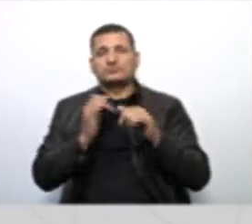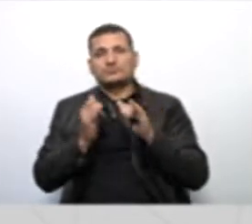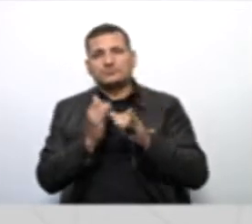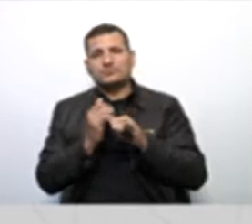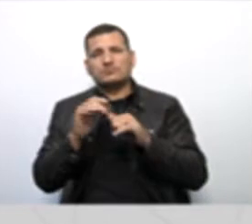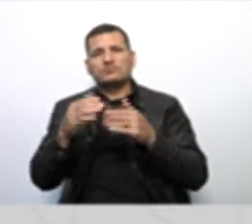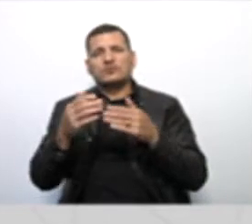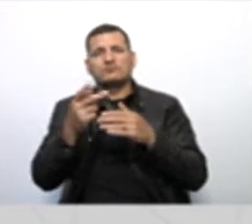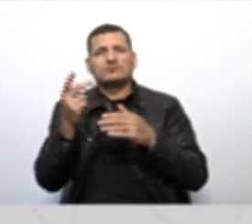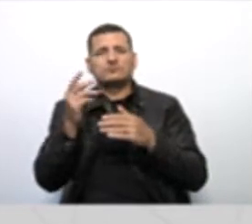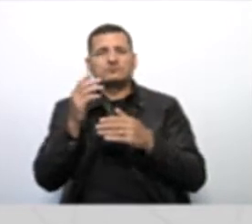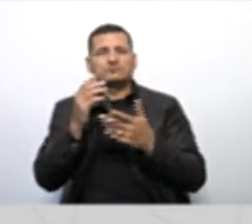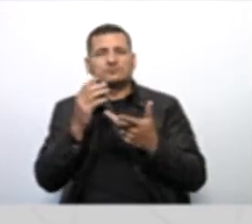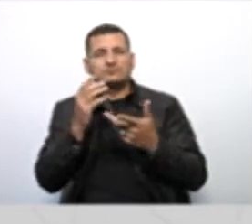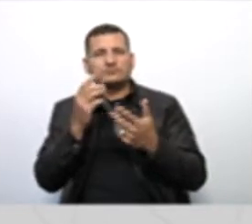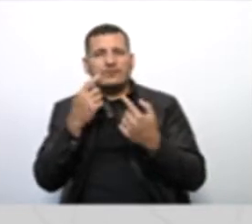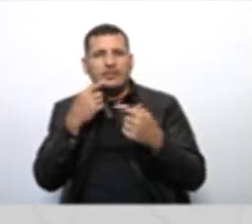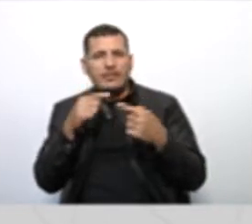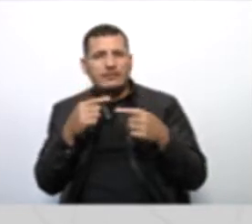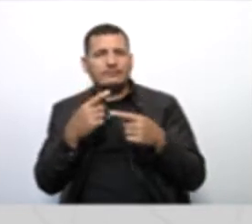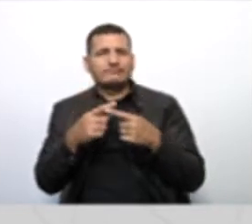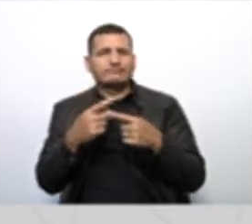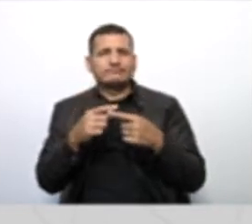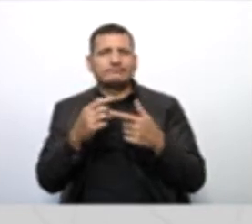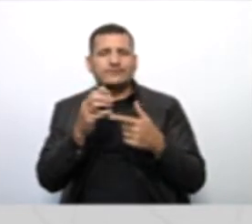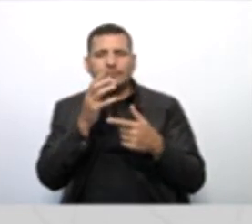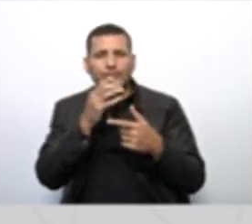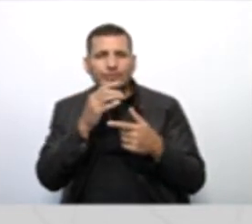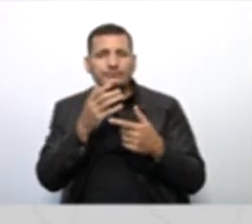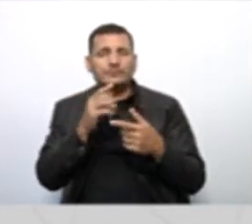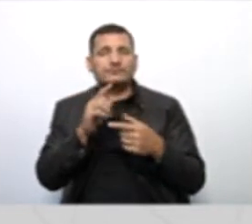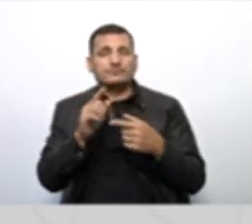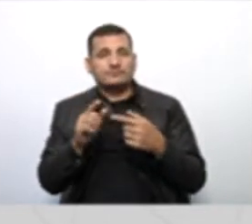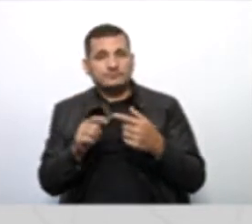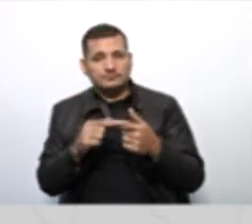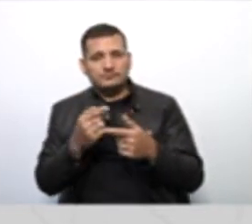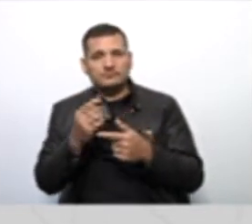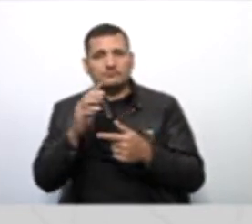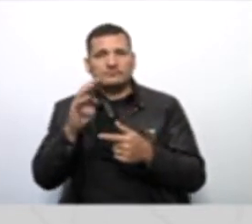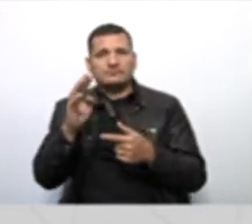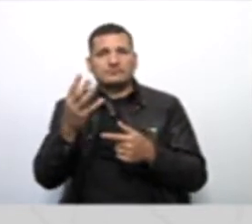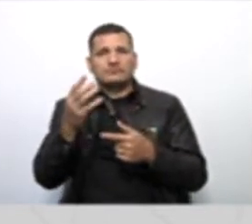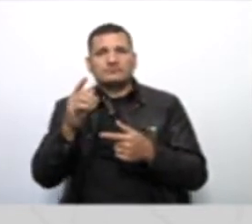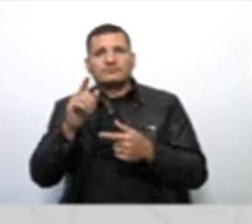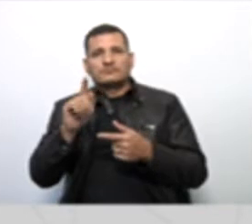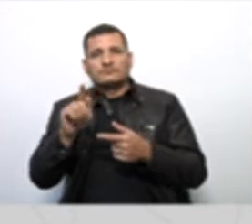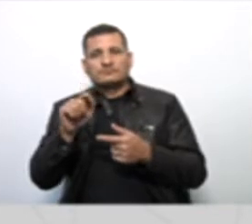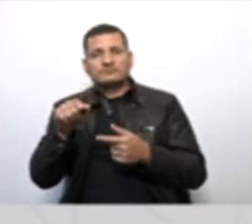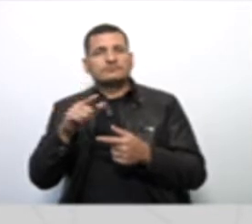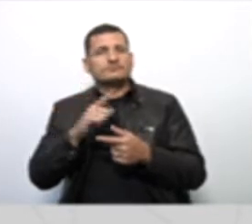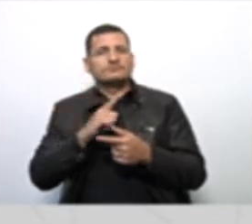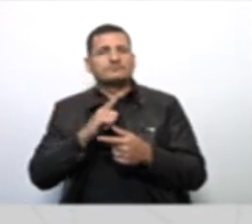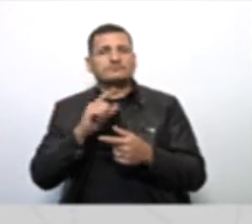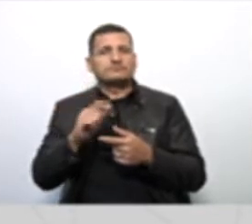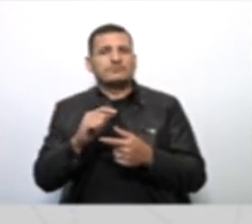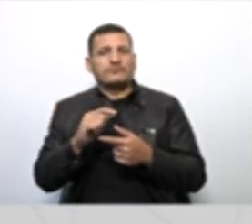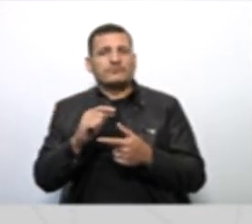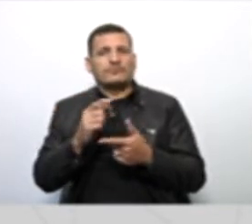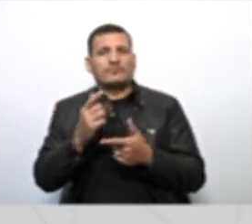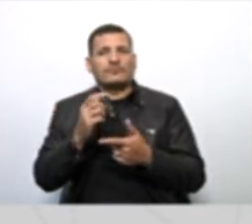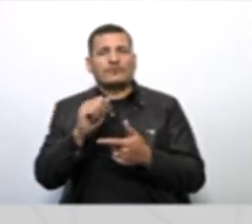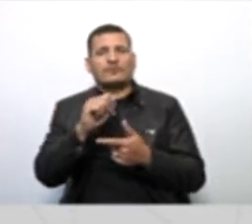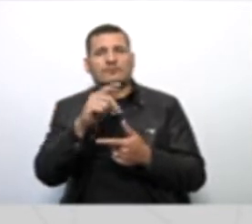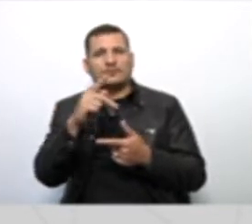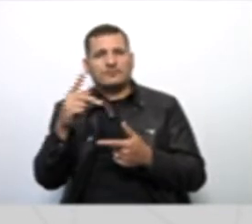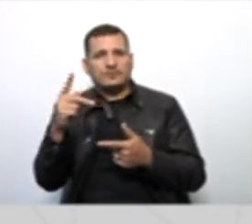reclamava um pouquinho, queixava. Quando chegou na 4G, você viu que deu aquele choque de desenvolvimento de